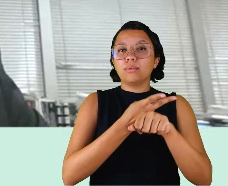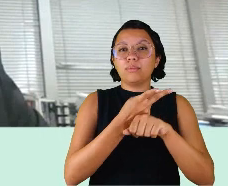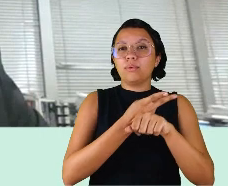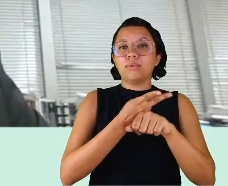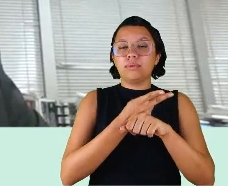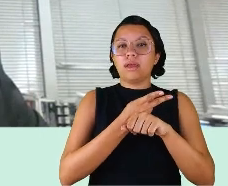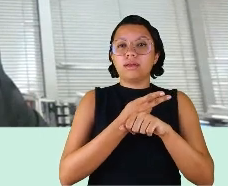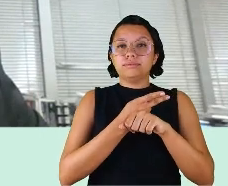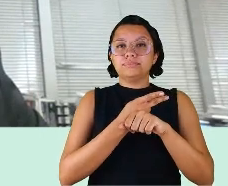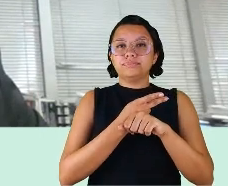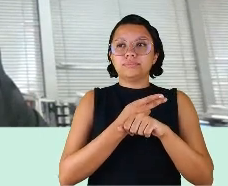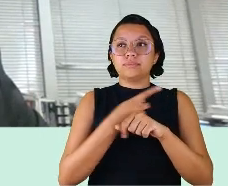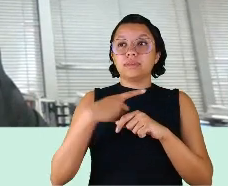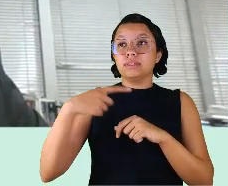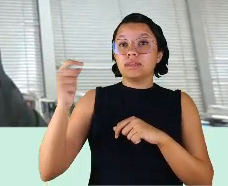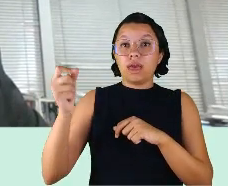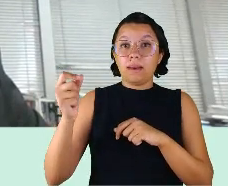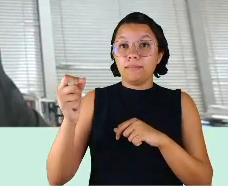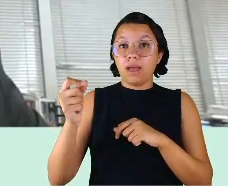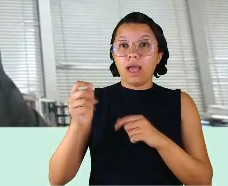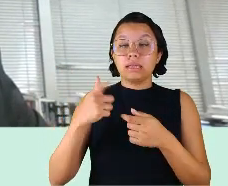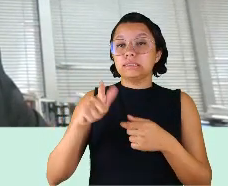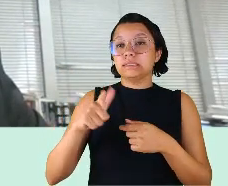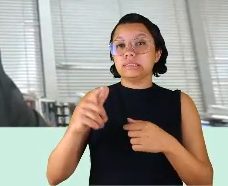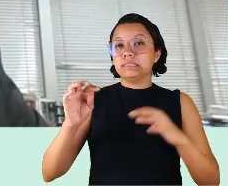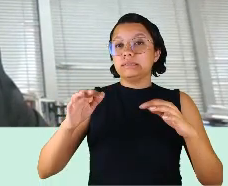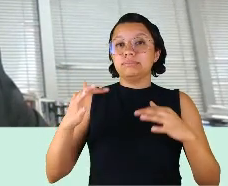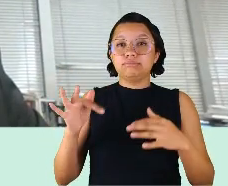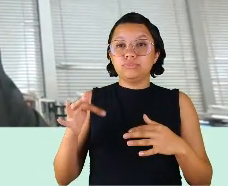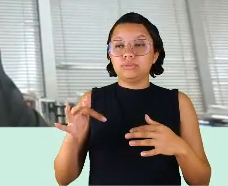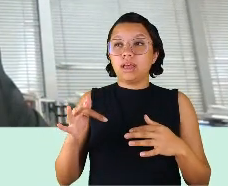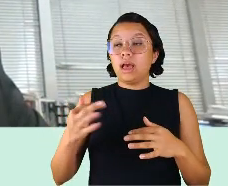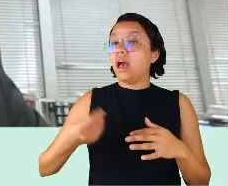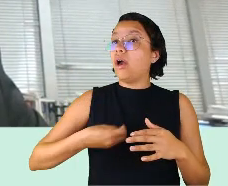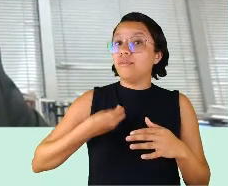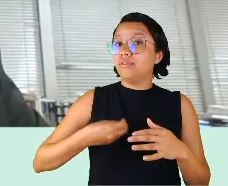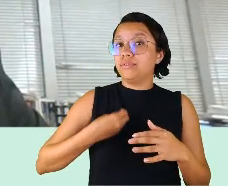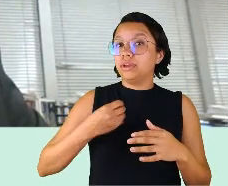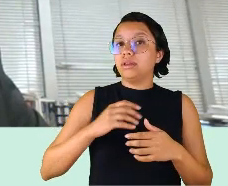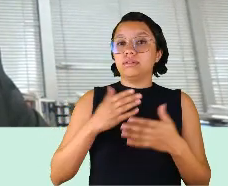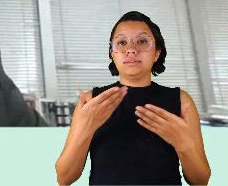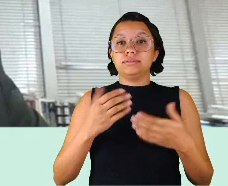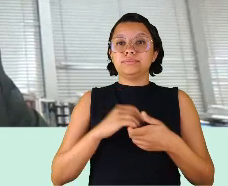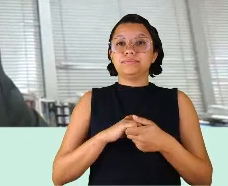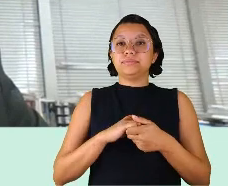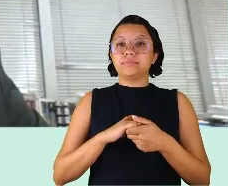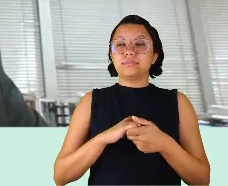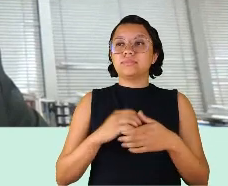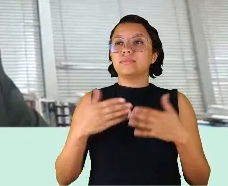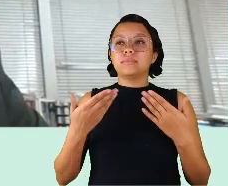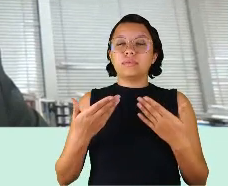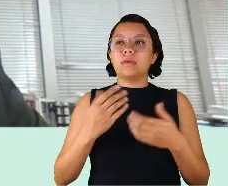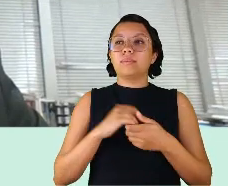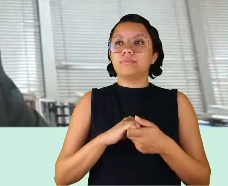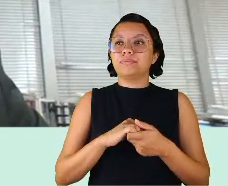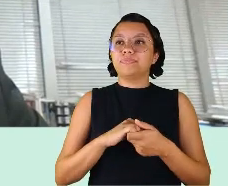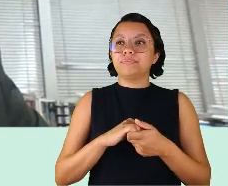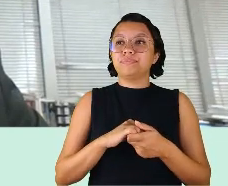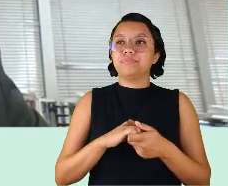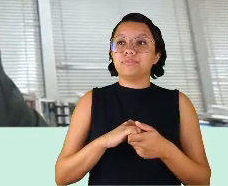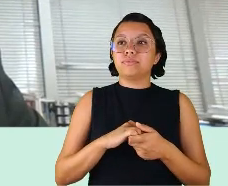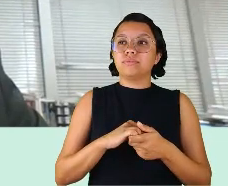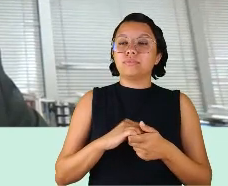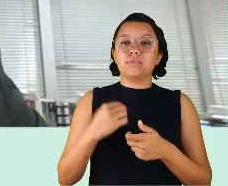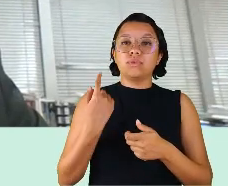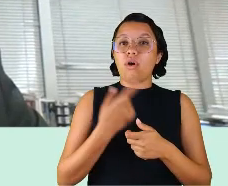sair ileso, né, escapar ileso de tudo isso e vivo, né? Então, é isso, mas nós